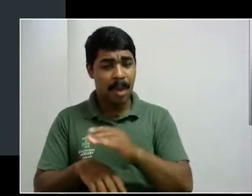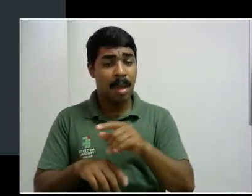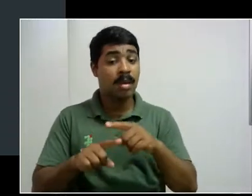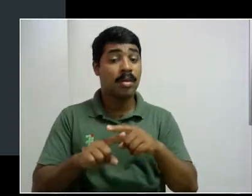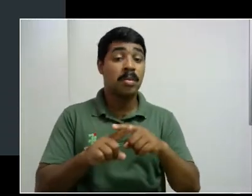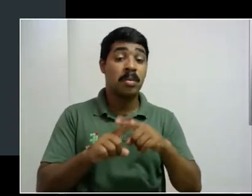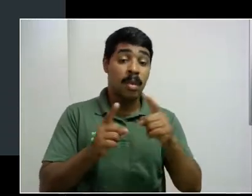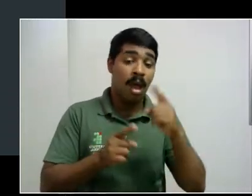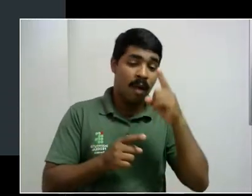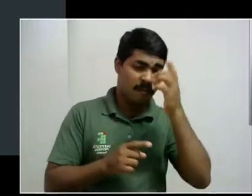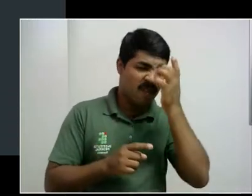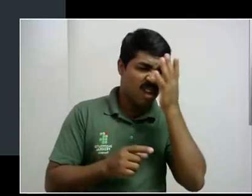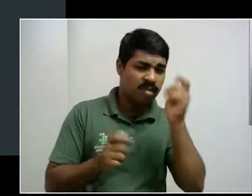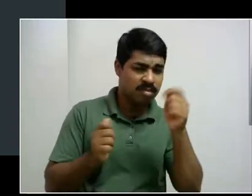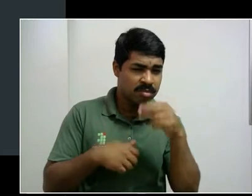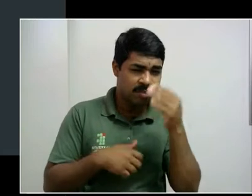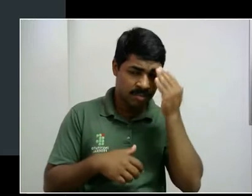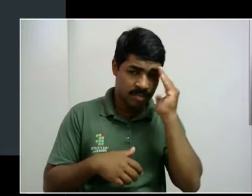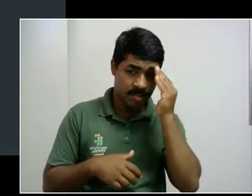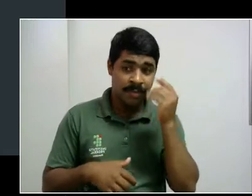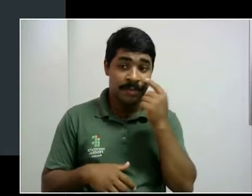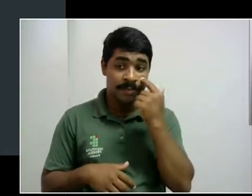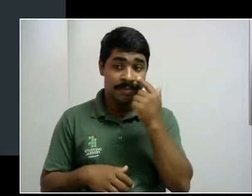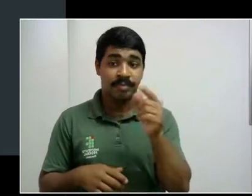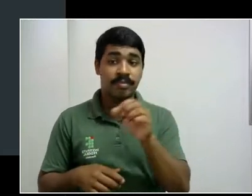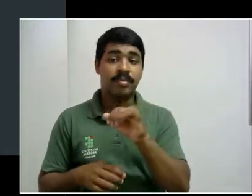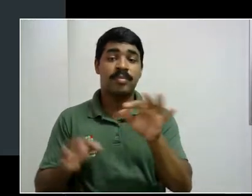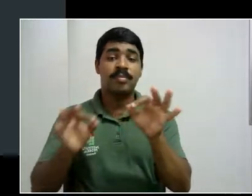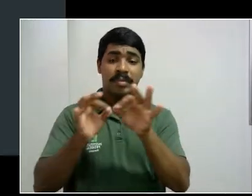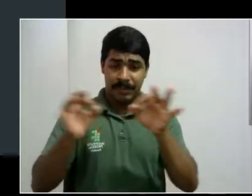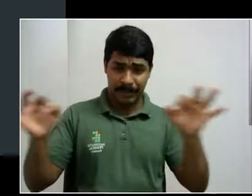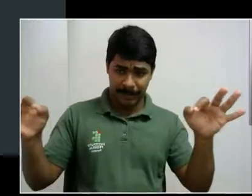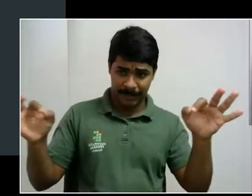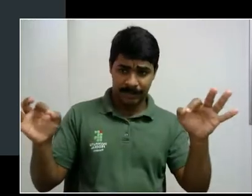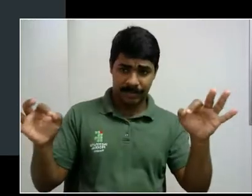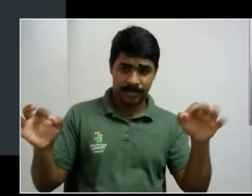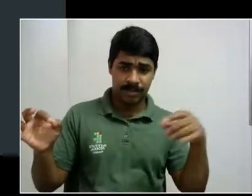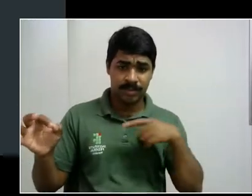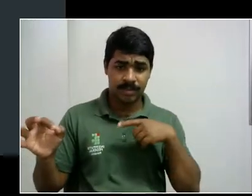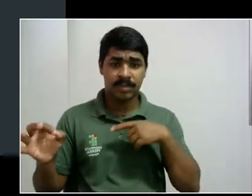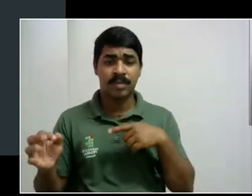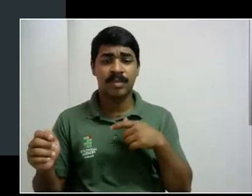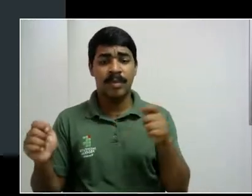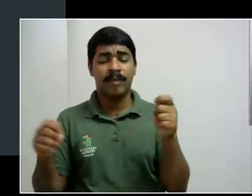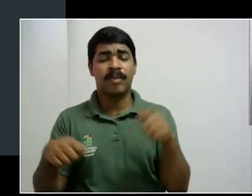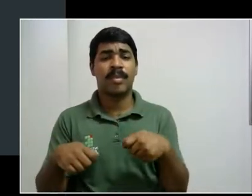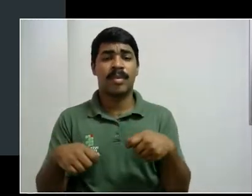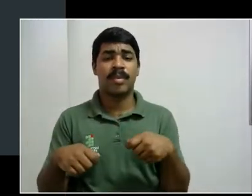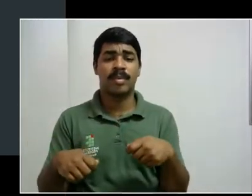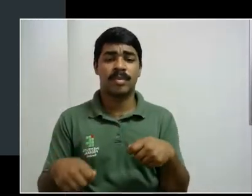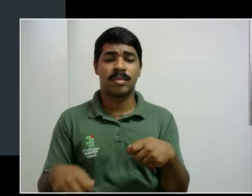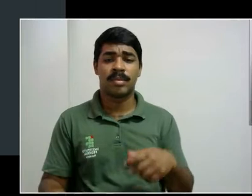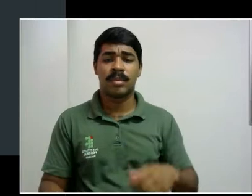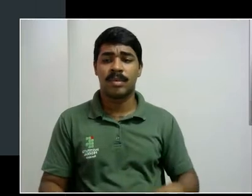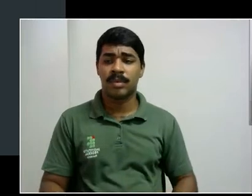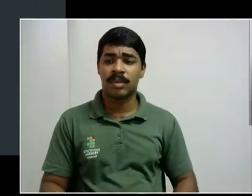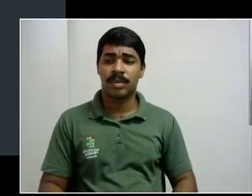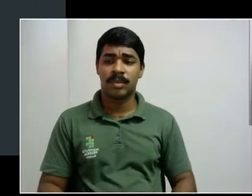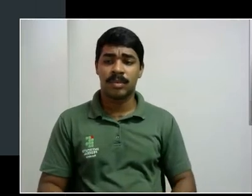como a função ela é do primeiro grau, ela é uma reta, então ela passa pelo ponto, ela satisfaz a forma geral. Qual é a forma